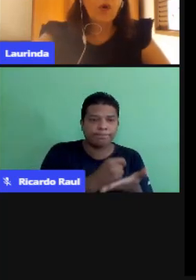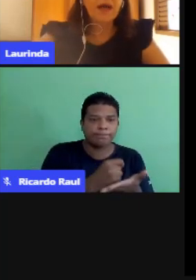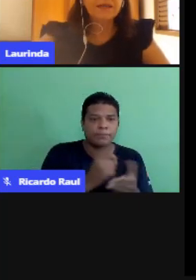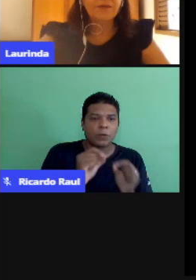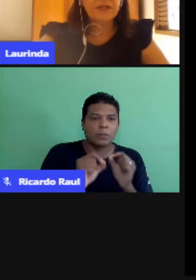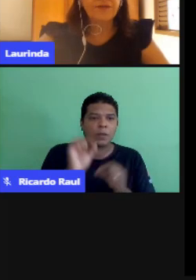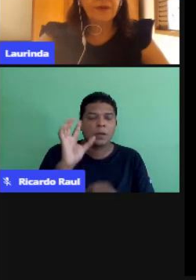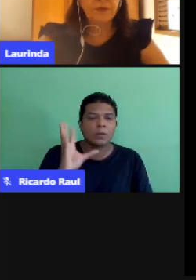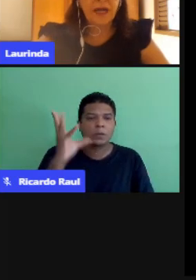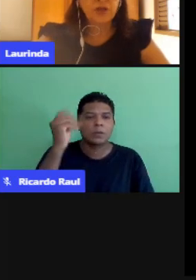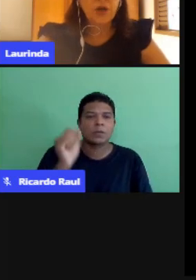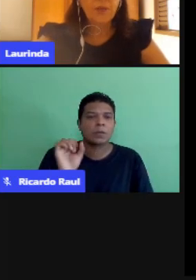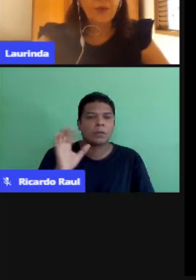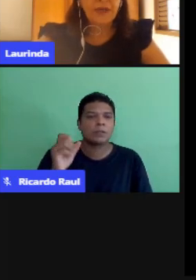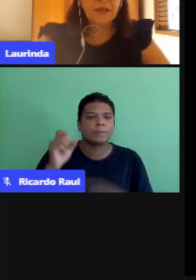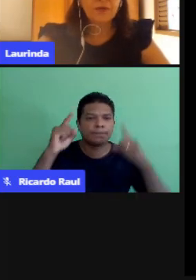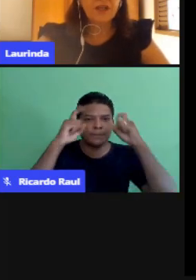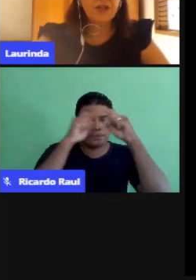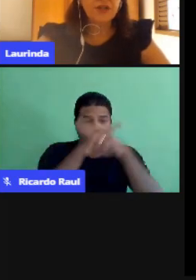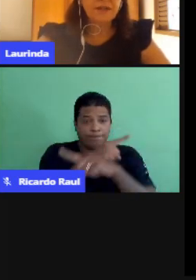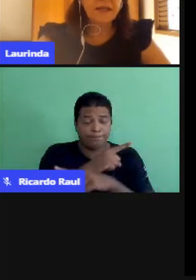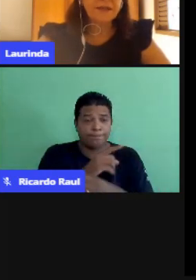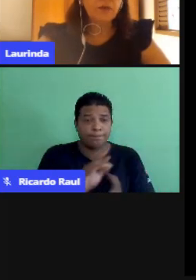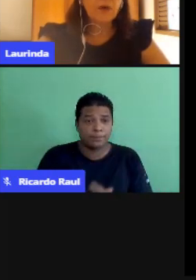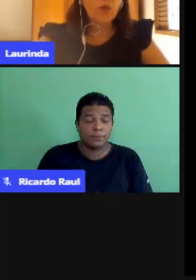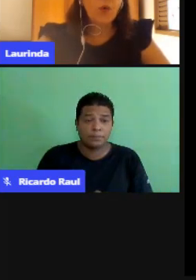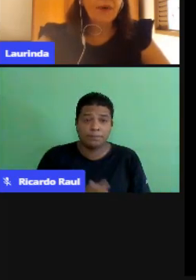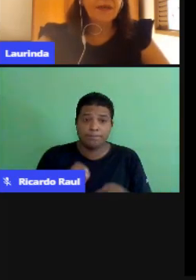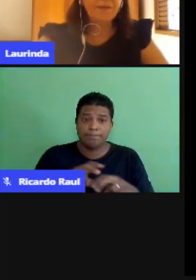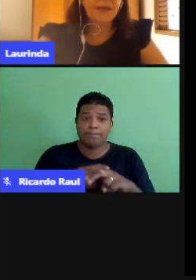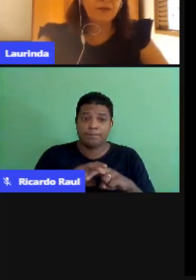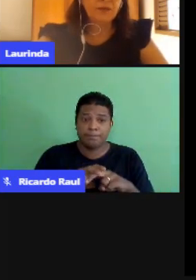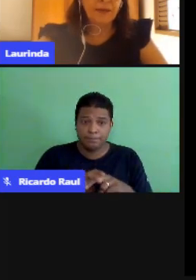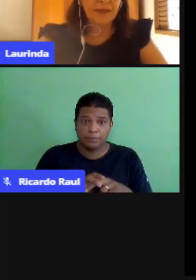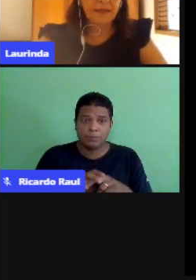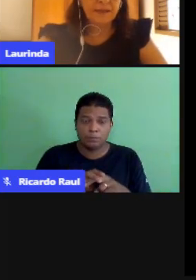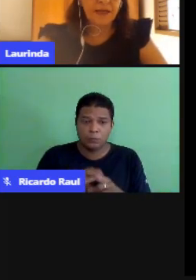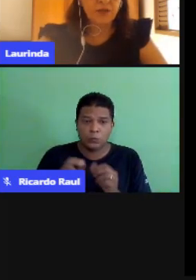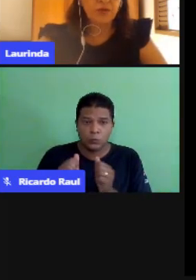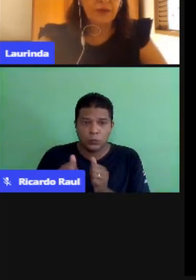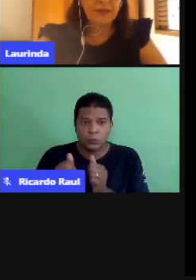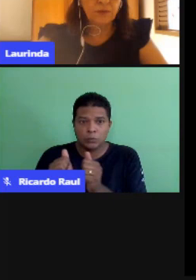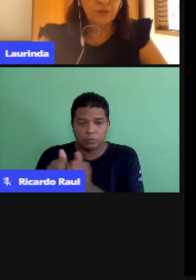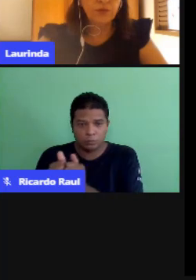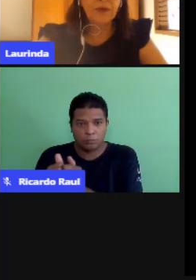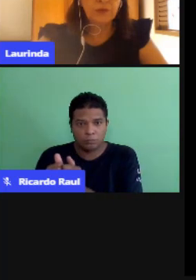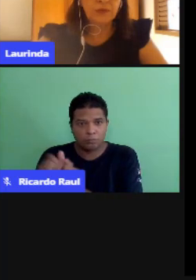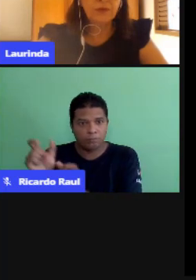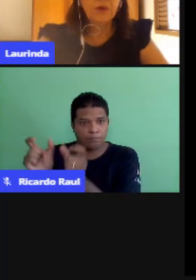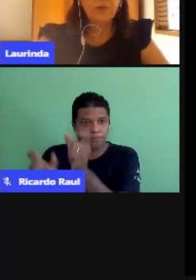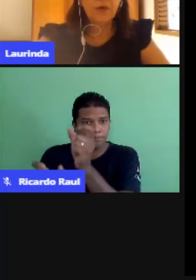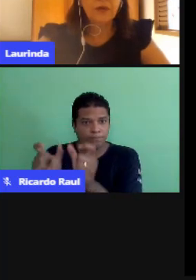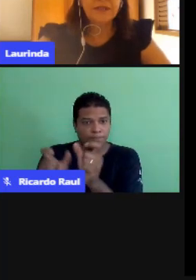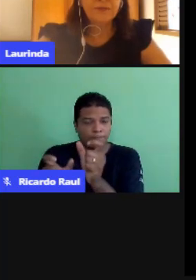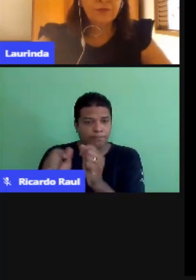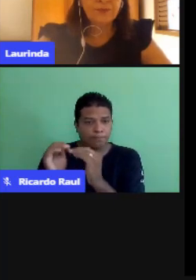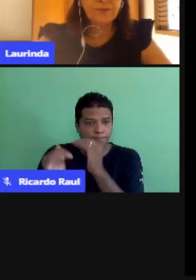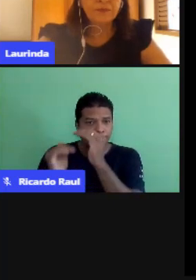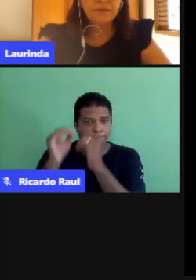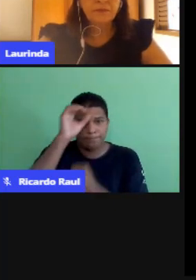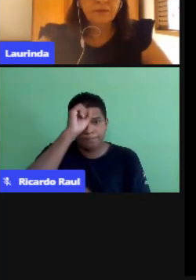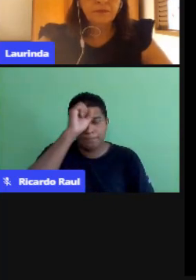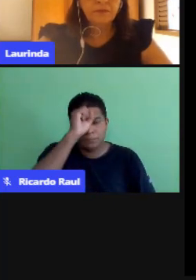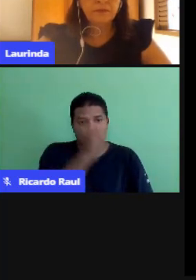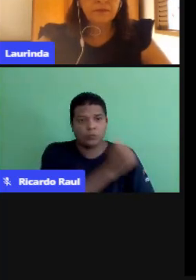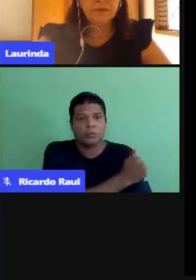acontecendo, quais são as dificuldades. Por isso que a gente trata do acompanhamento da aprendizagem do aluno. Próximo.